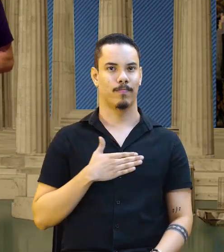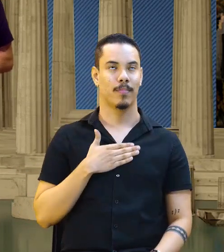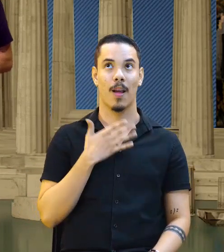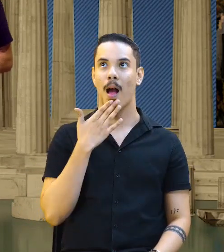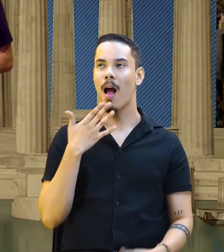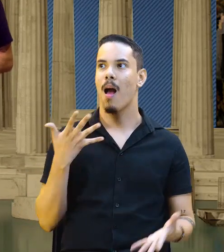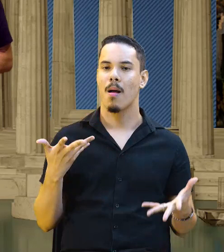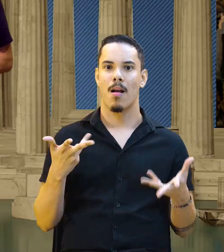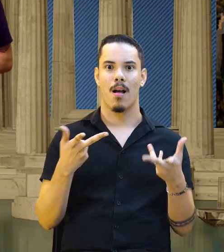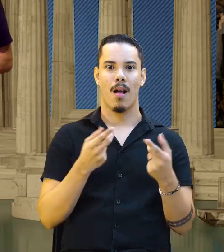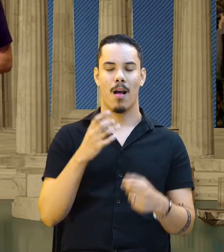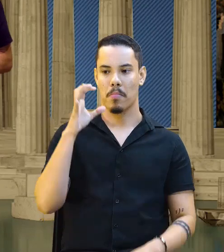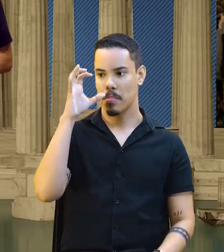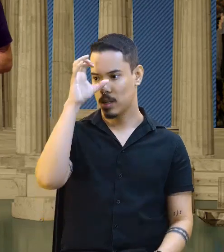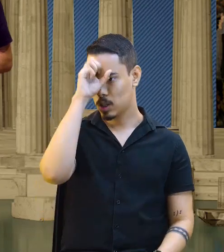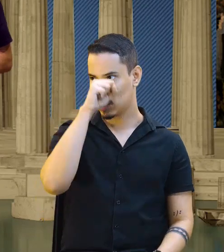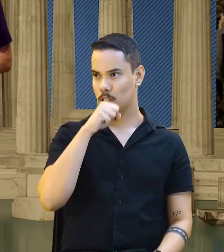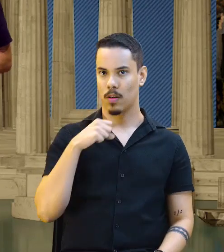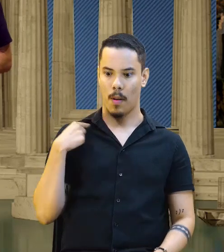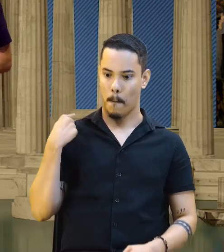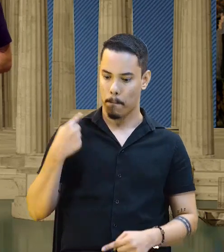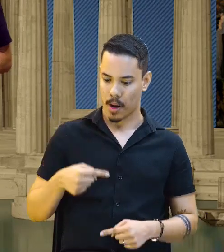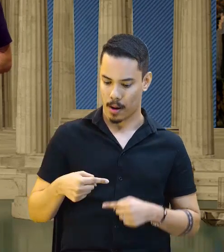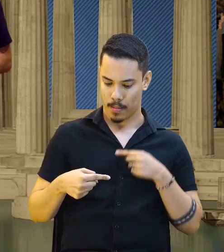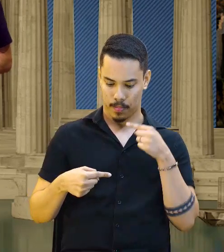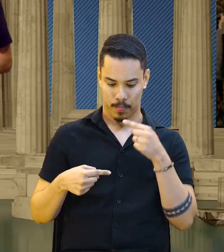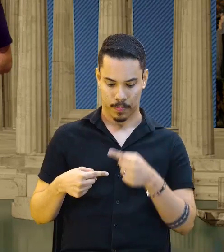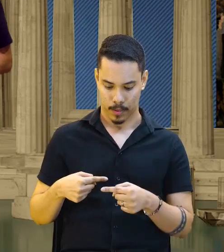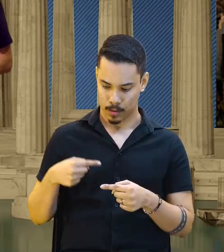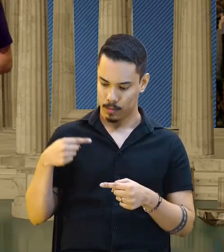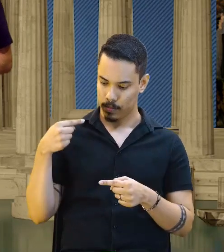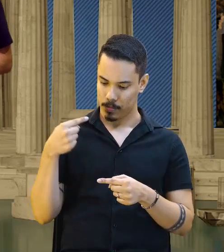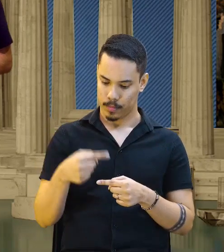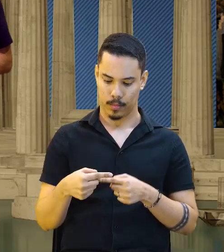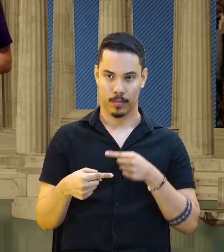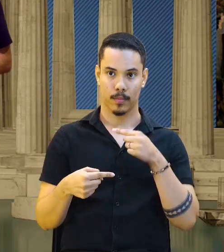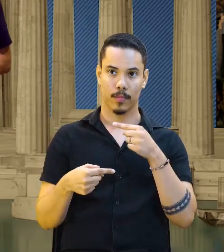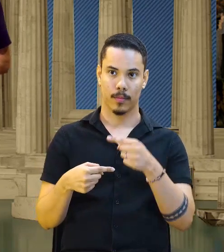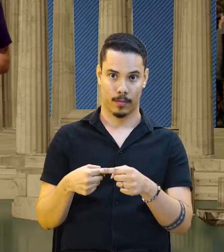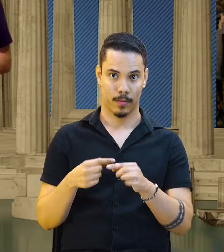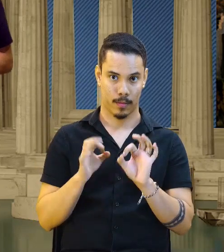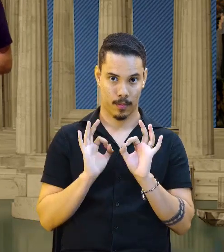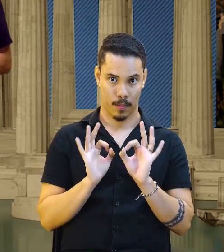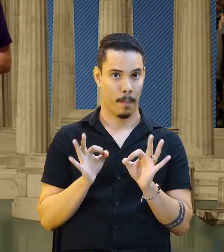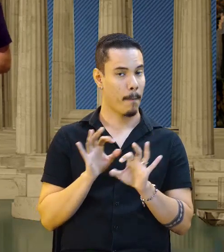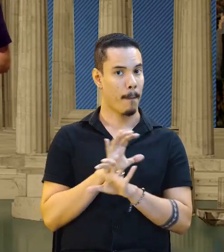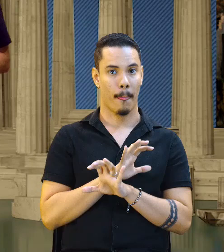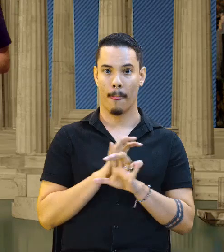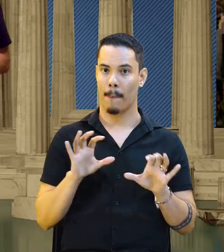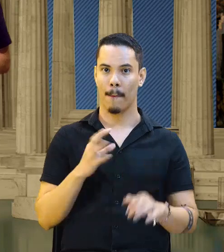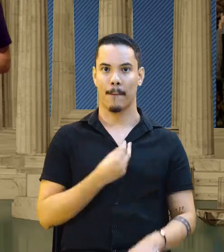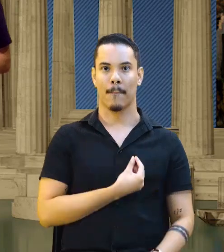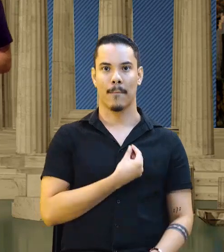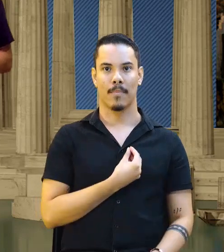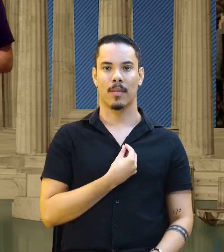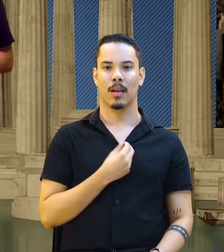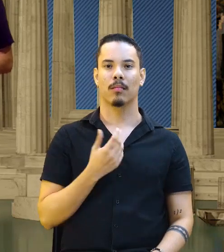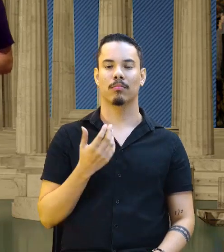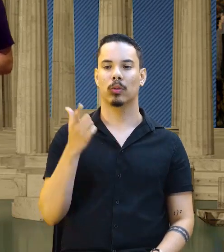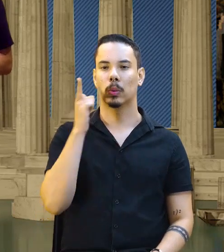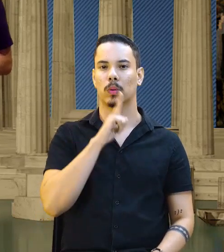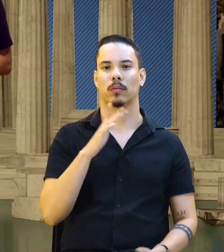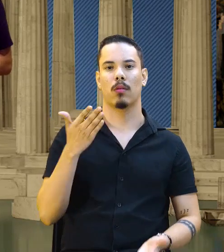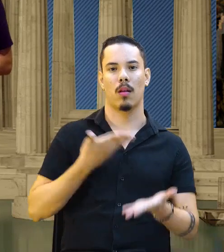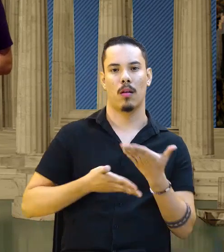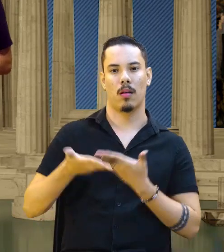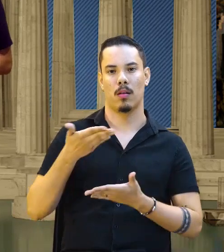isso. Aí vai dar um passo. Nossa, isso é ótimo, eu vou lá mais na frente. E vai. E assim por diante, né? Criando essa interação